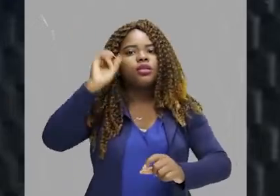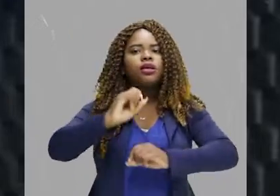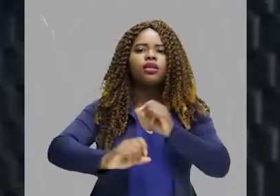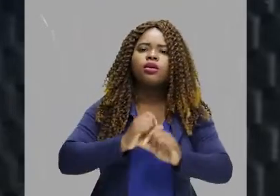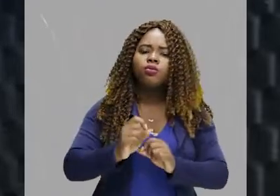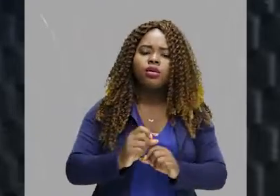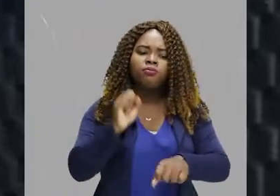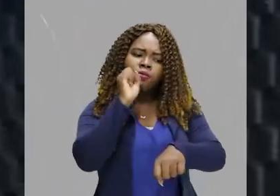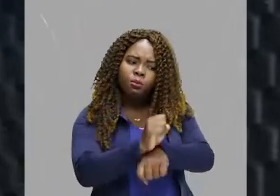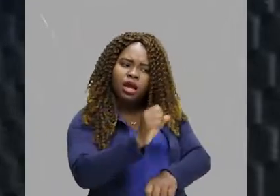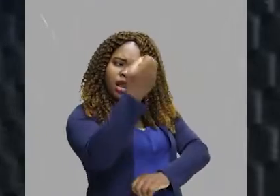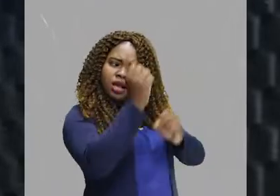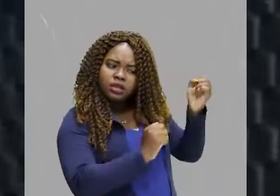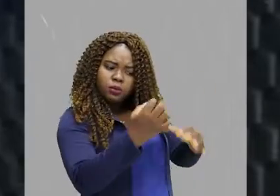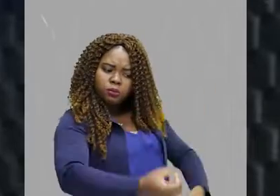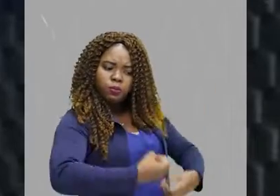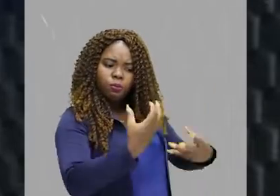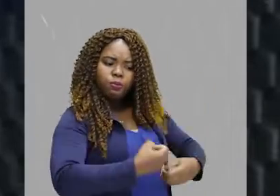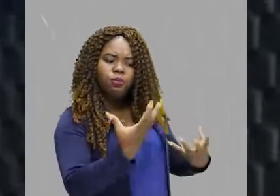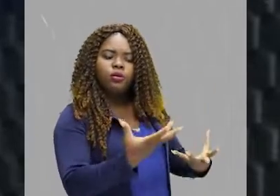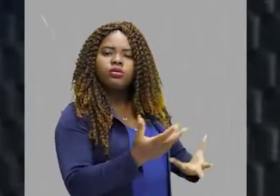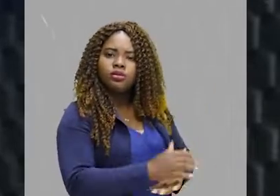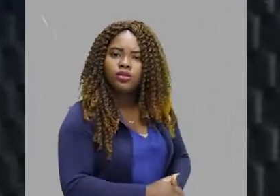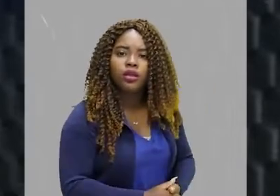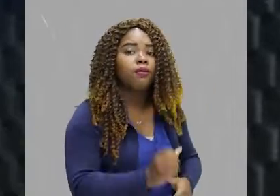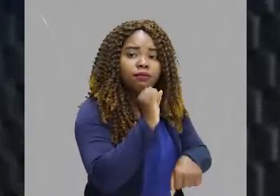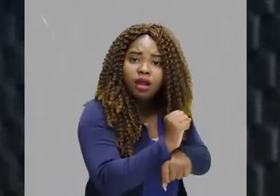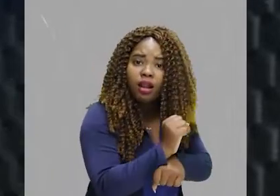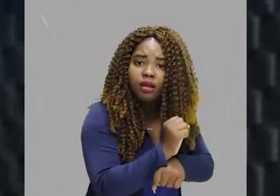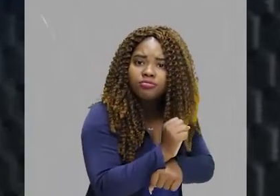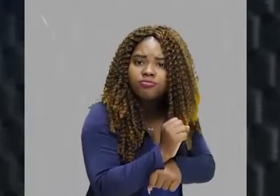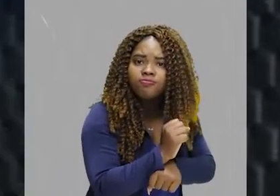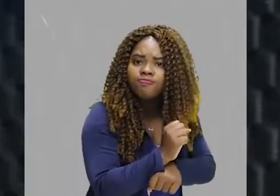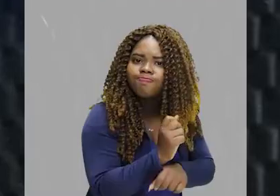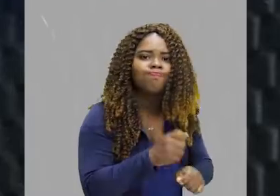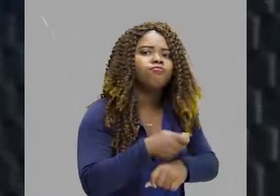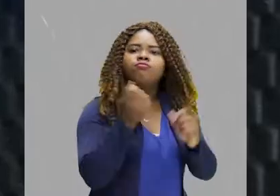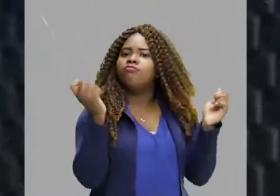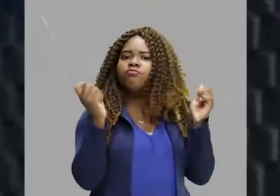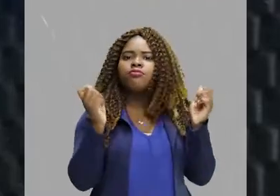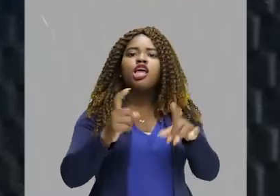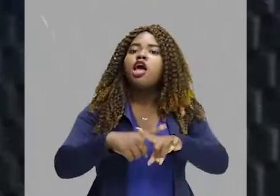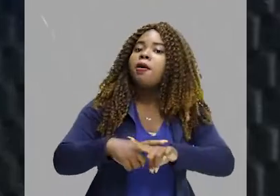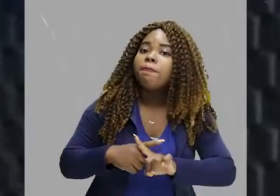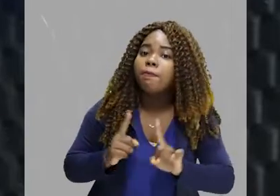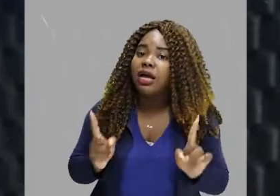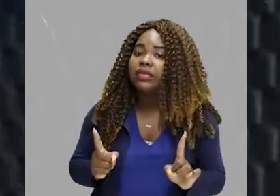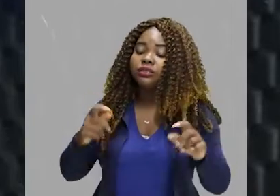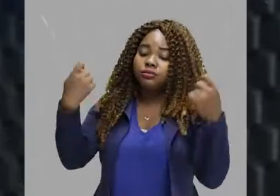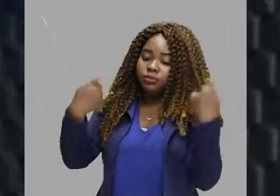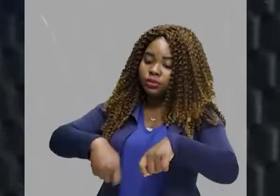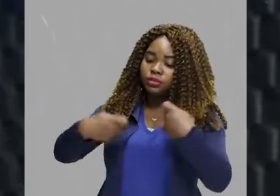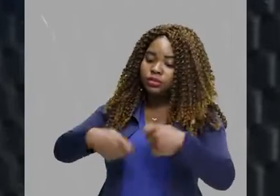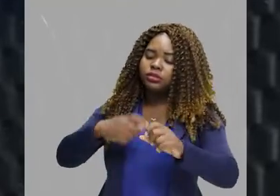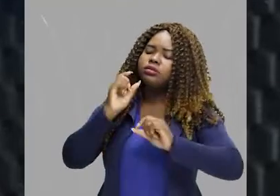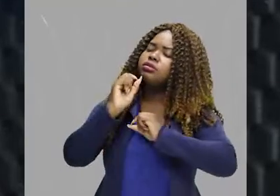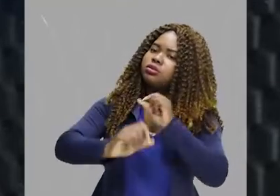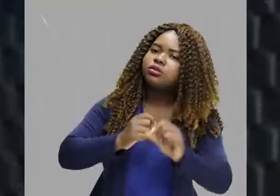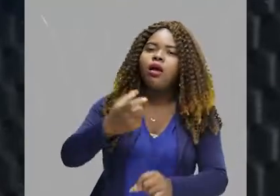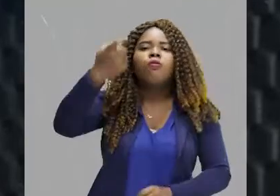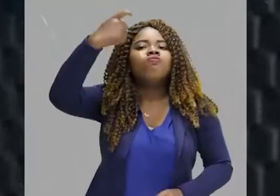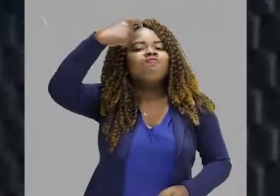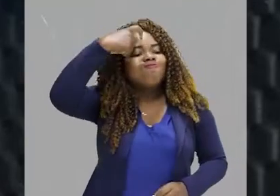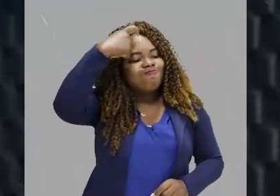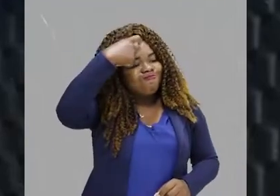com a indústria. Não dá para parar de produzir. Mas ao mesmo tempo é preciso que a gente tenha consciência